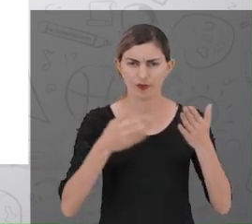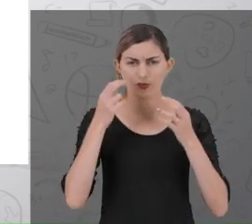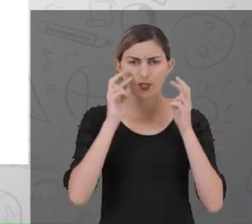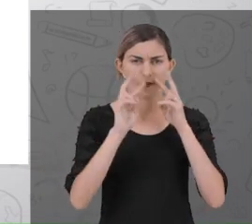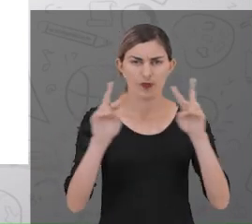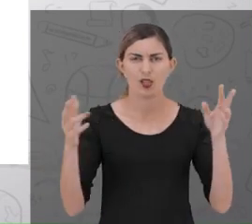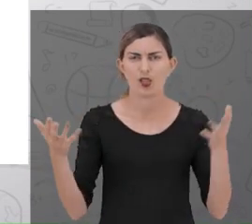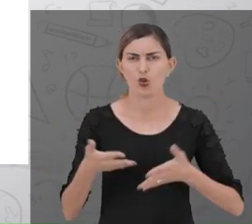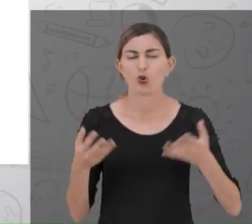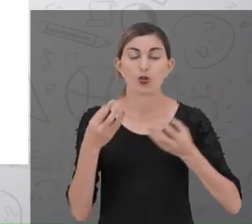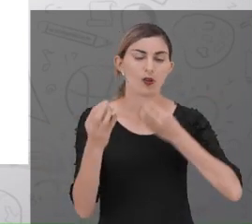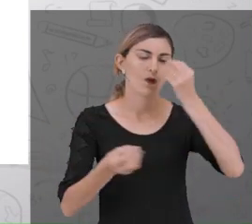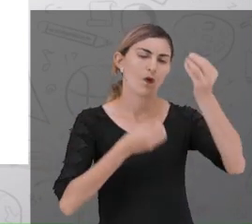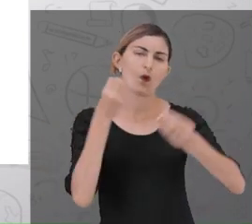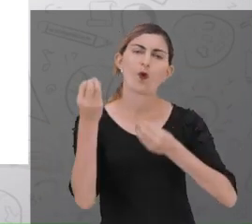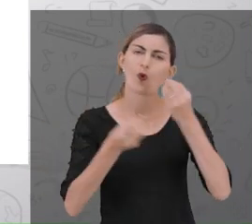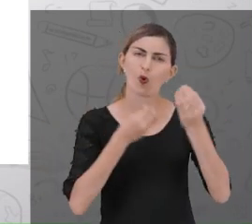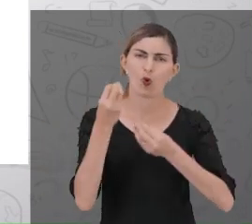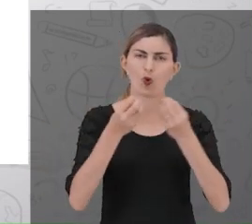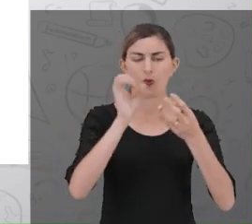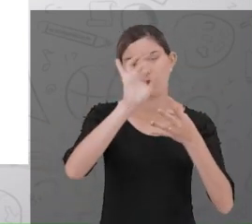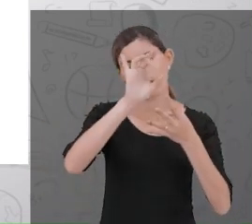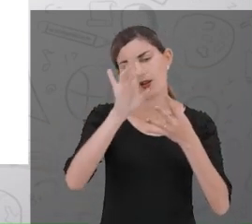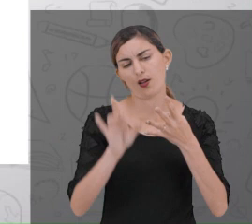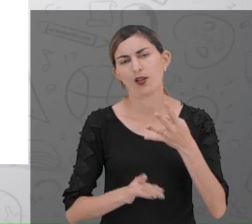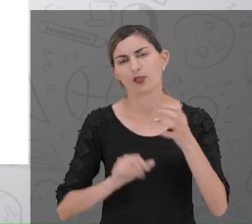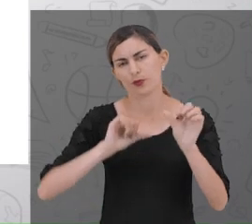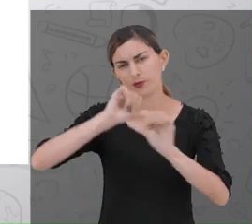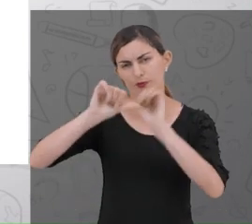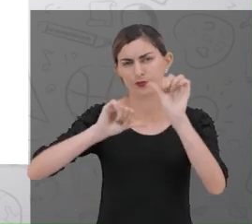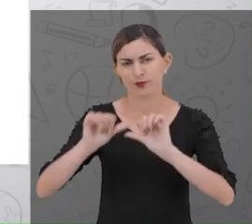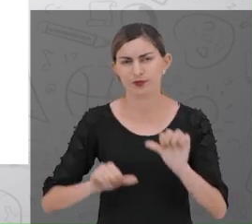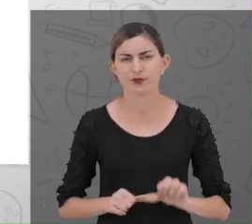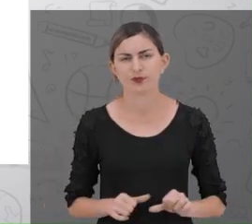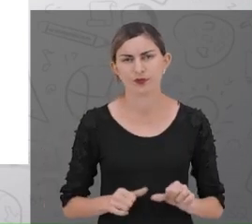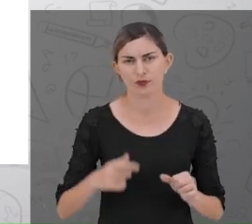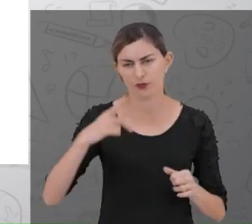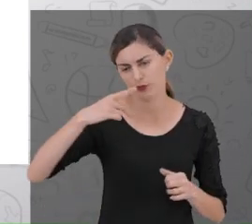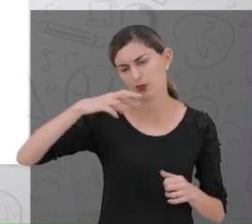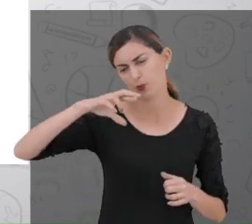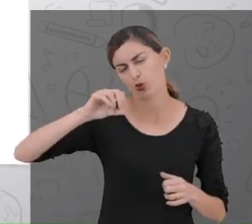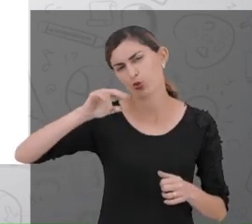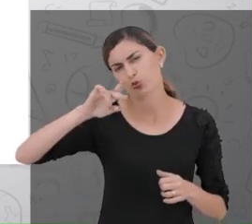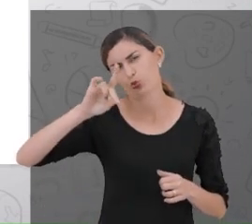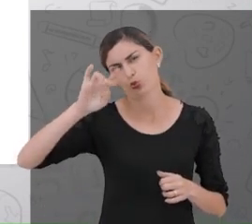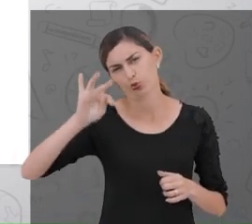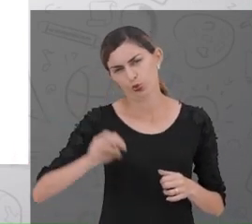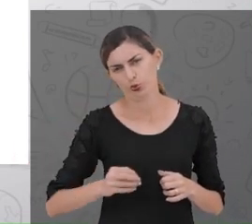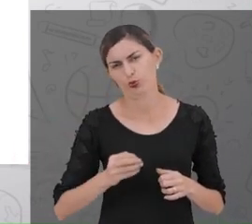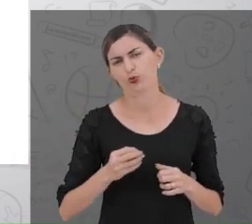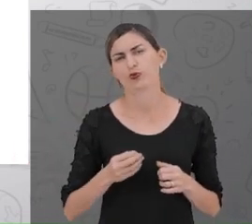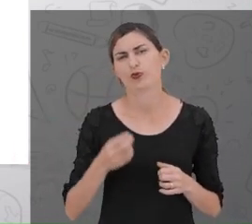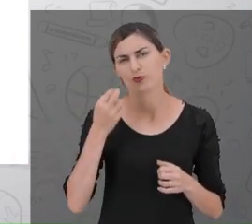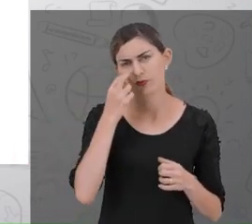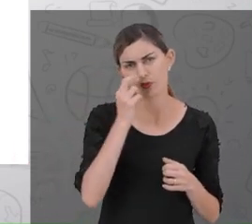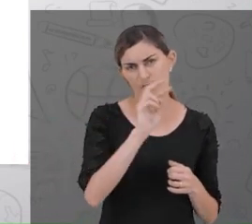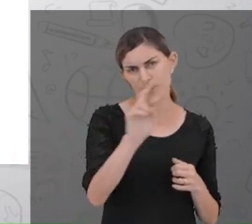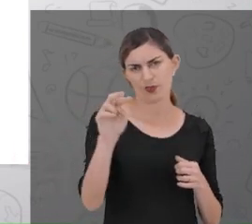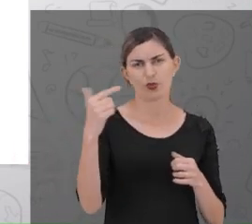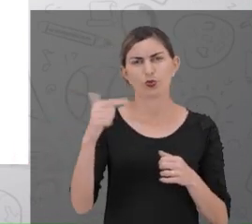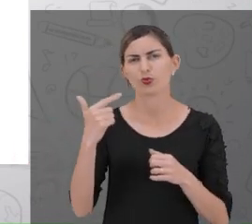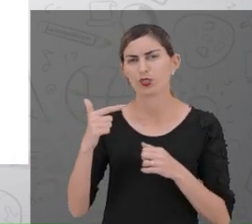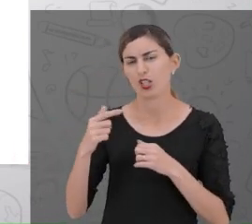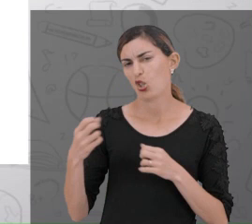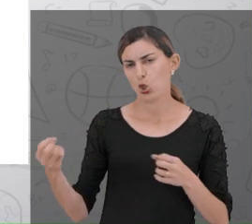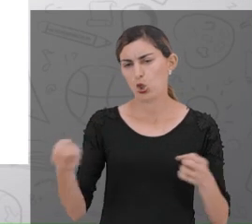relacionamento, e nós veremos agora como é que vai ficar a cada transformação. No caso do produto, veja